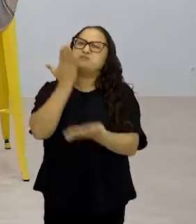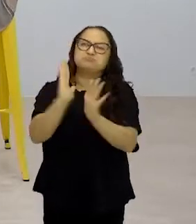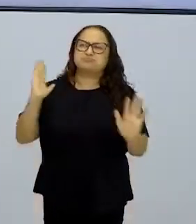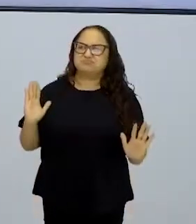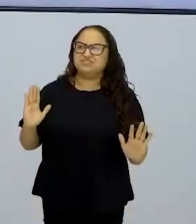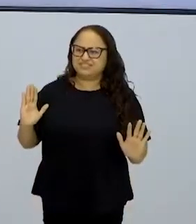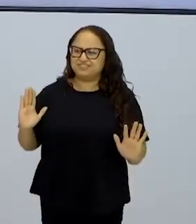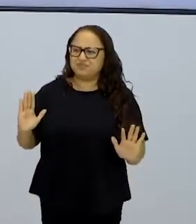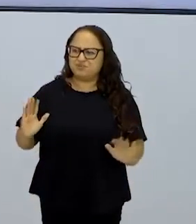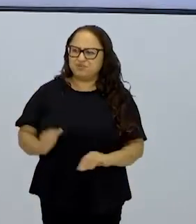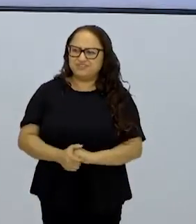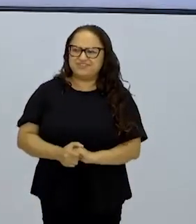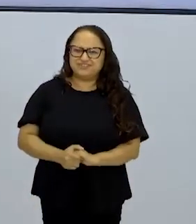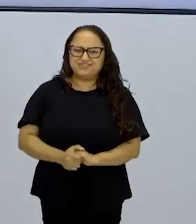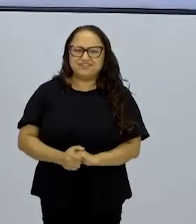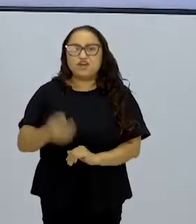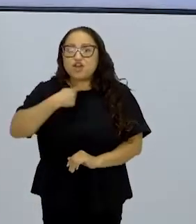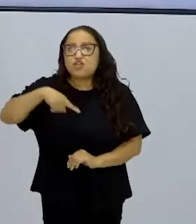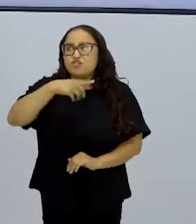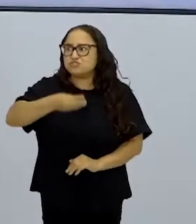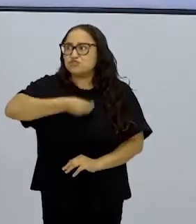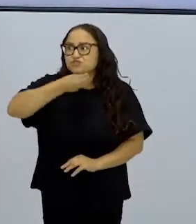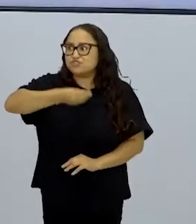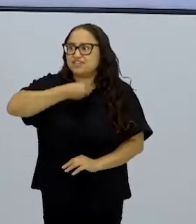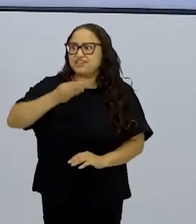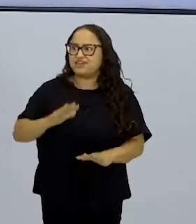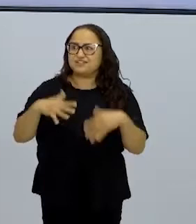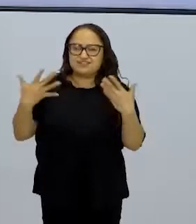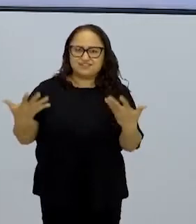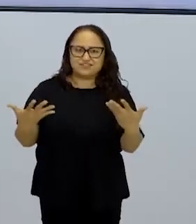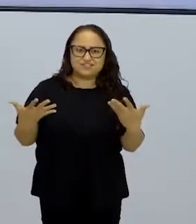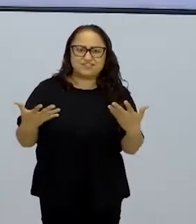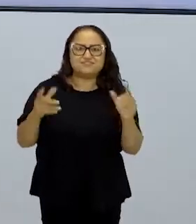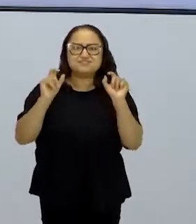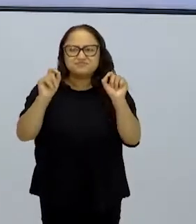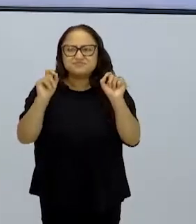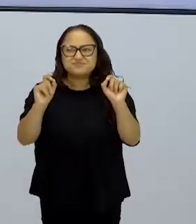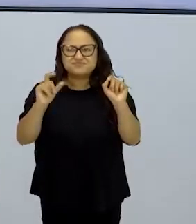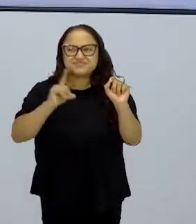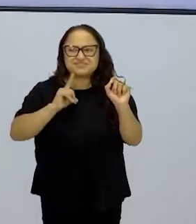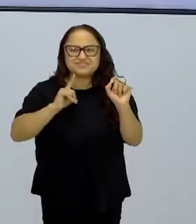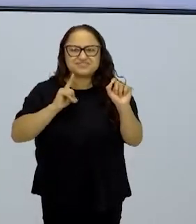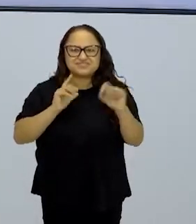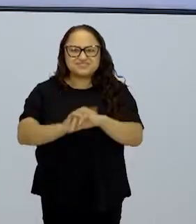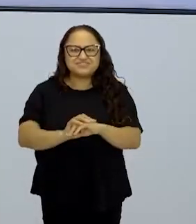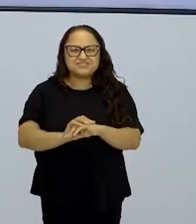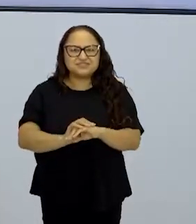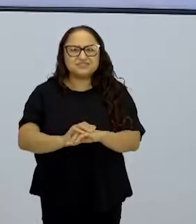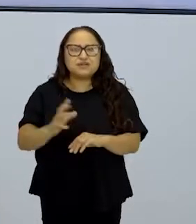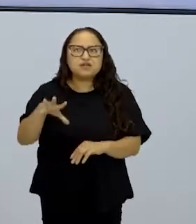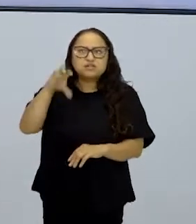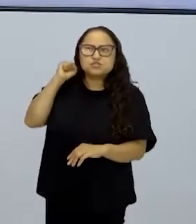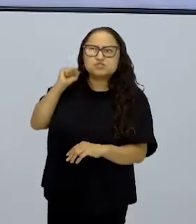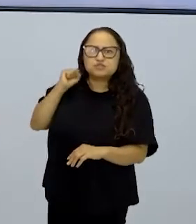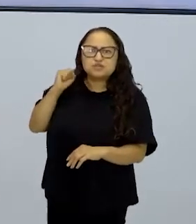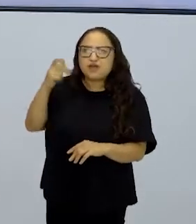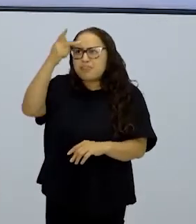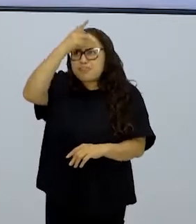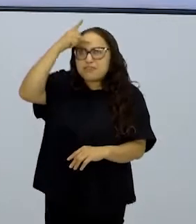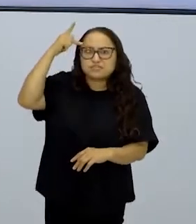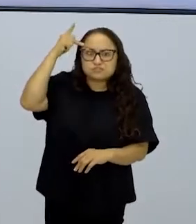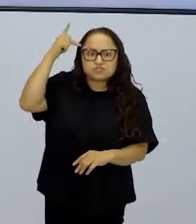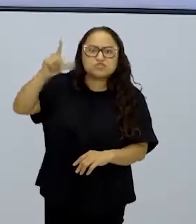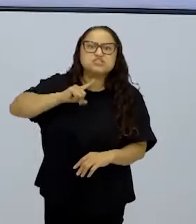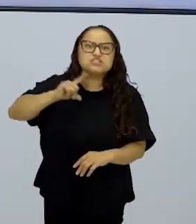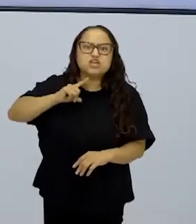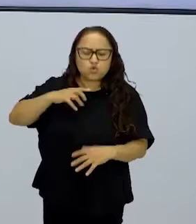Né? Durante muitas vezes na nossa vida, na nossa juventude, quando a gente tá crescendo, é muito comum a gente escutar das pessoas que elas têm a fórmula